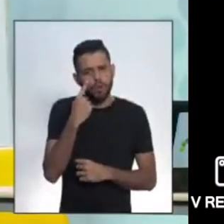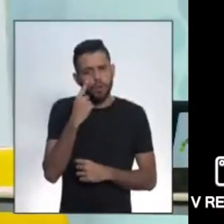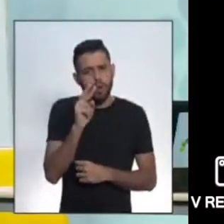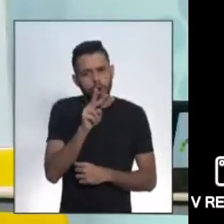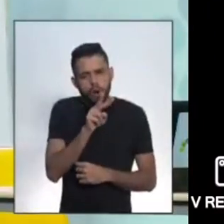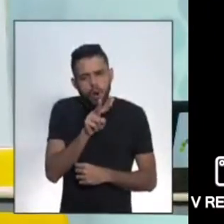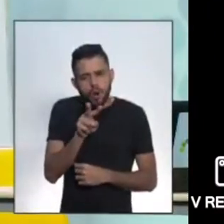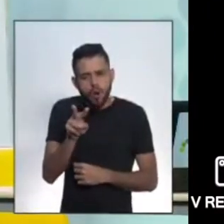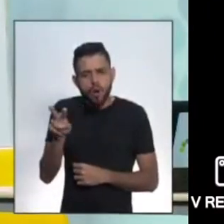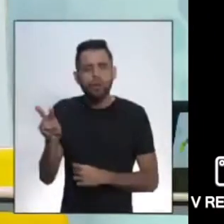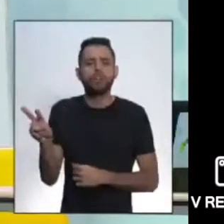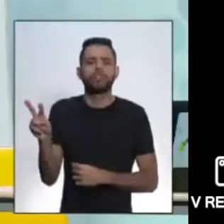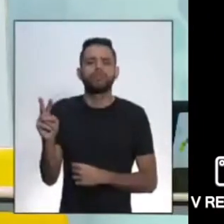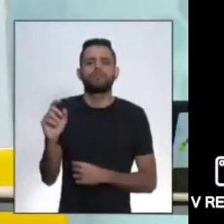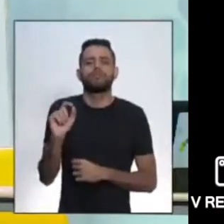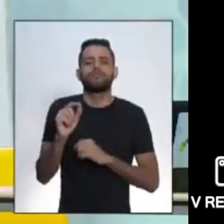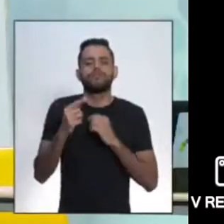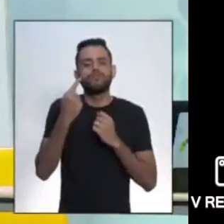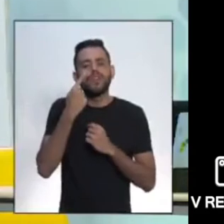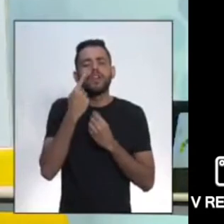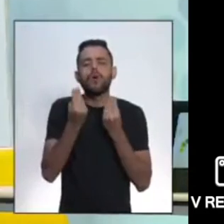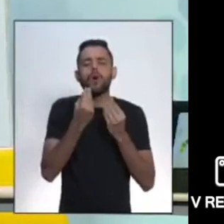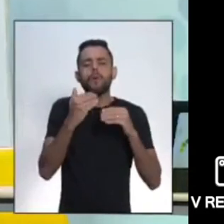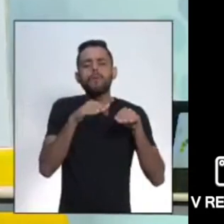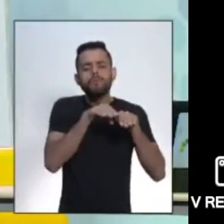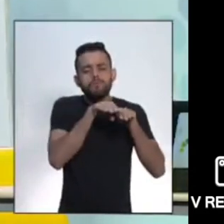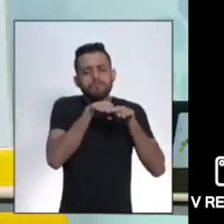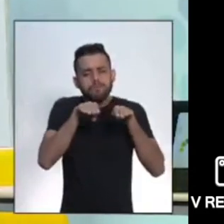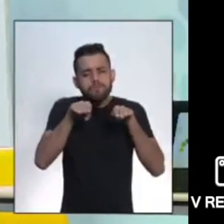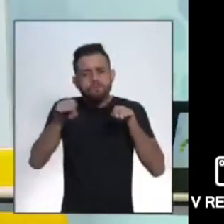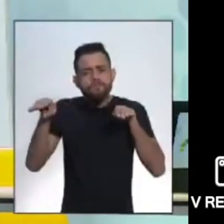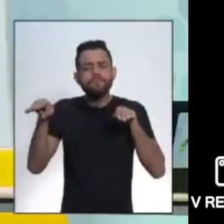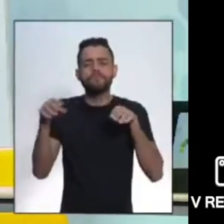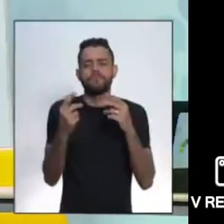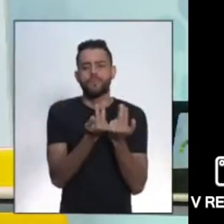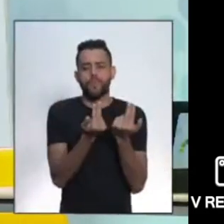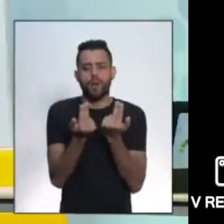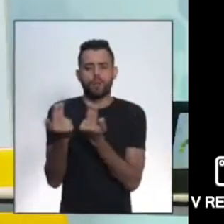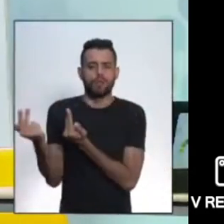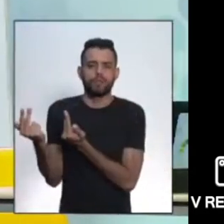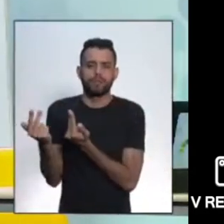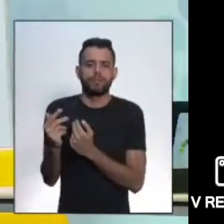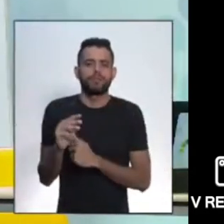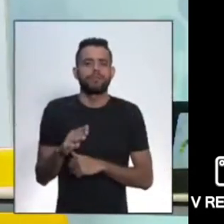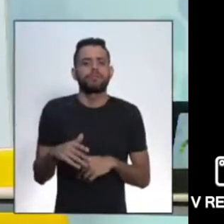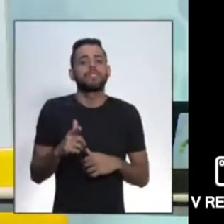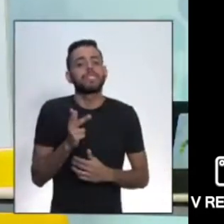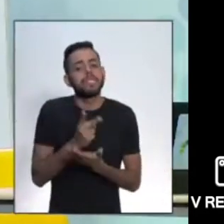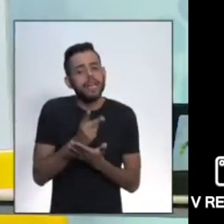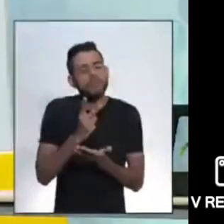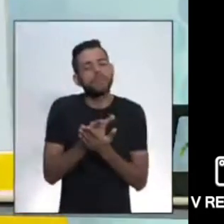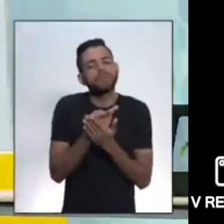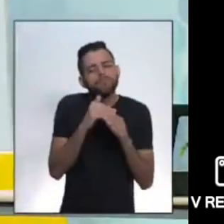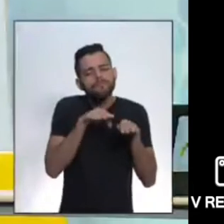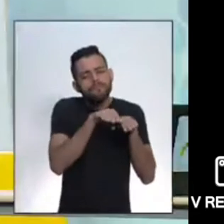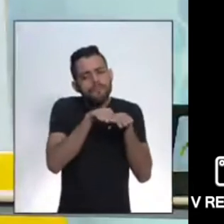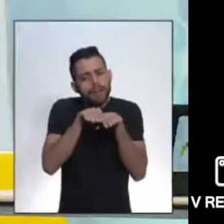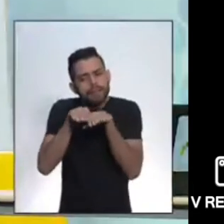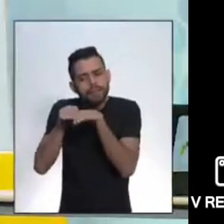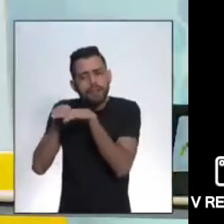exercício, identifiquem o padrão dessa sequência. Lembrando, sequência tem um padrão. Esse